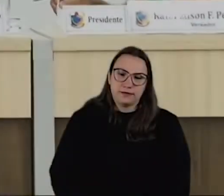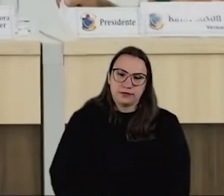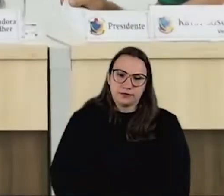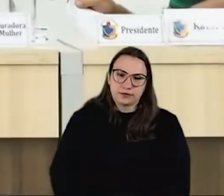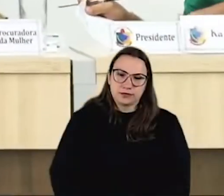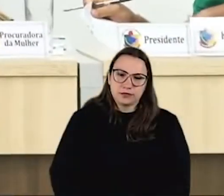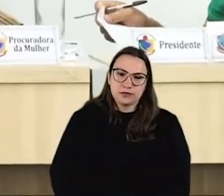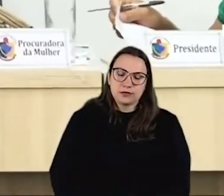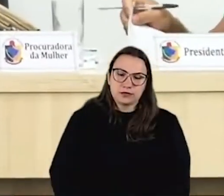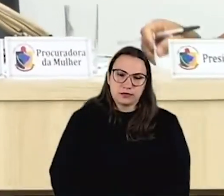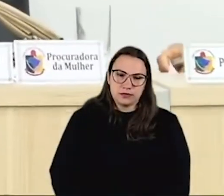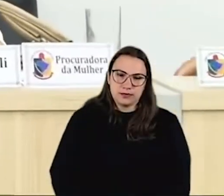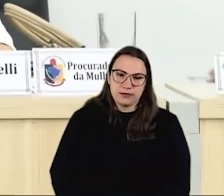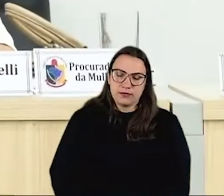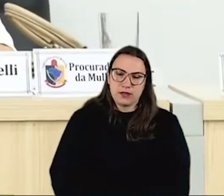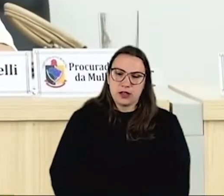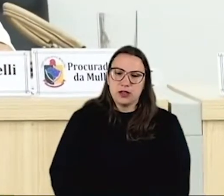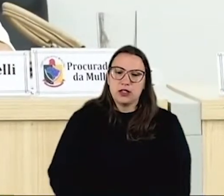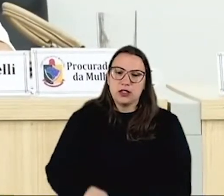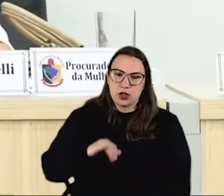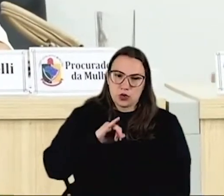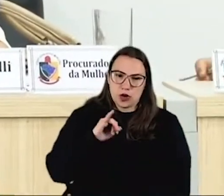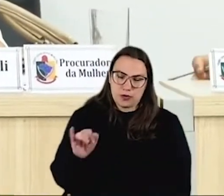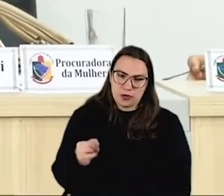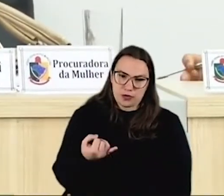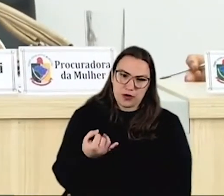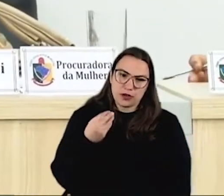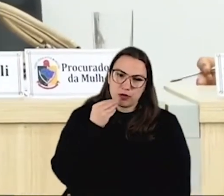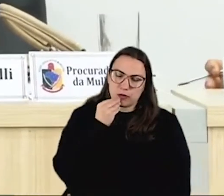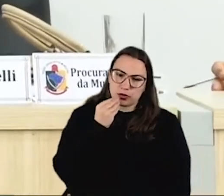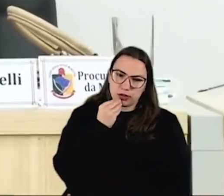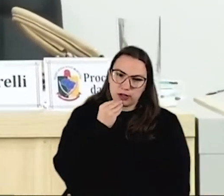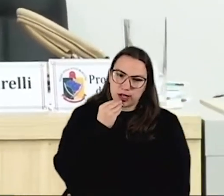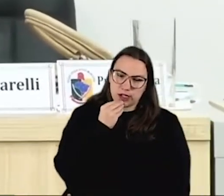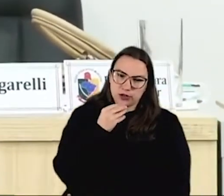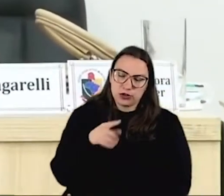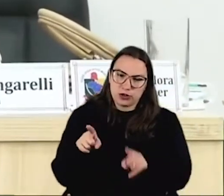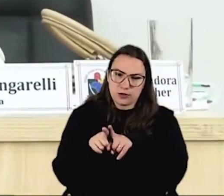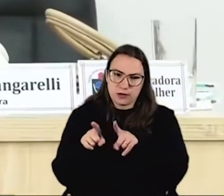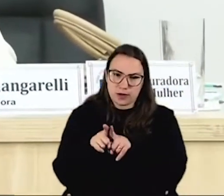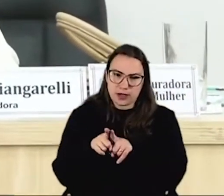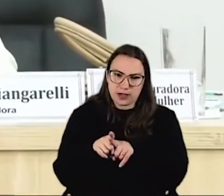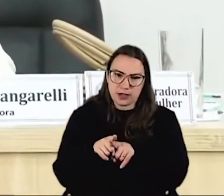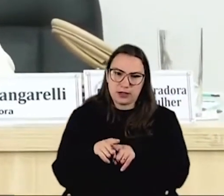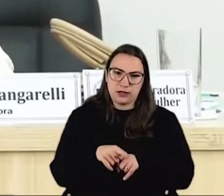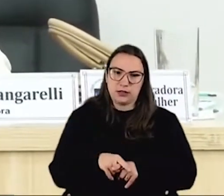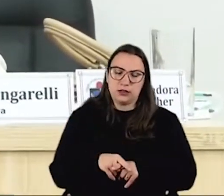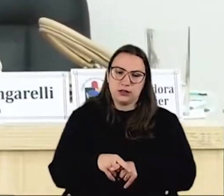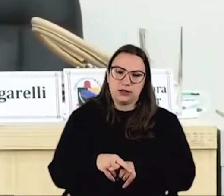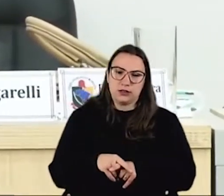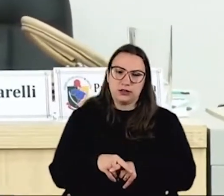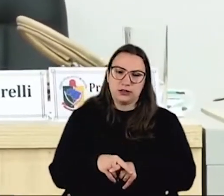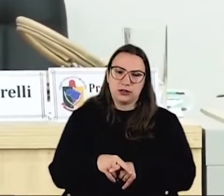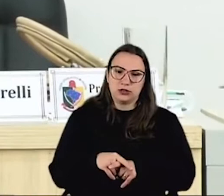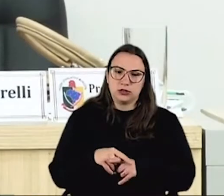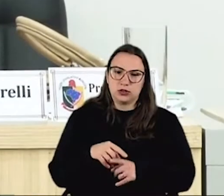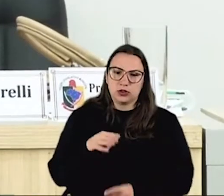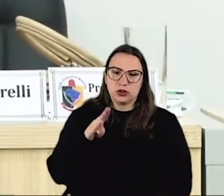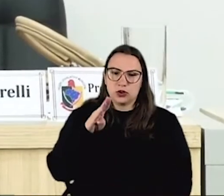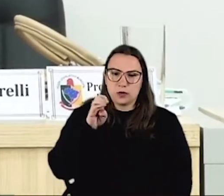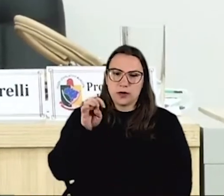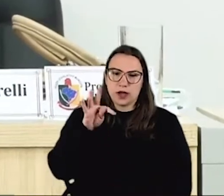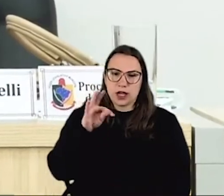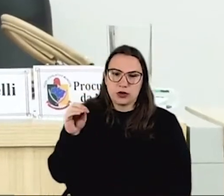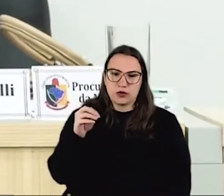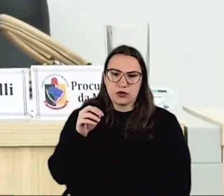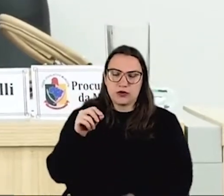Aproveito a oportunidade de falar também sobre a colocação que o Beto fez com